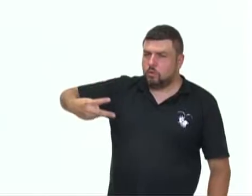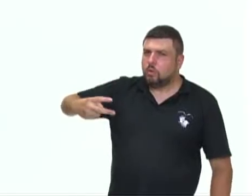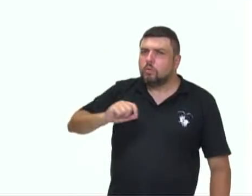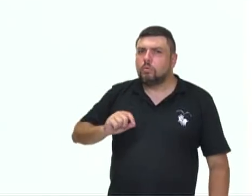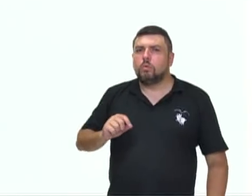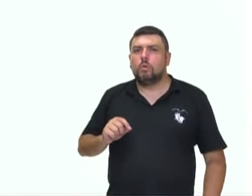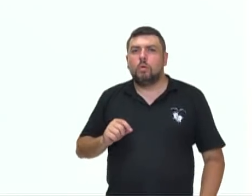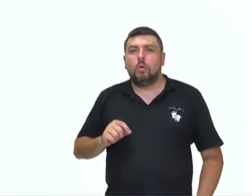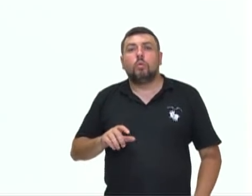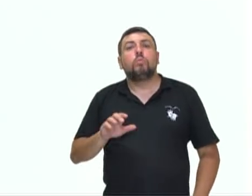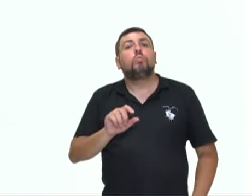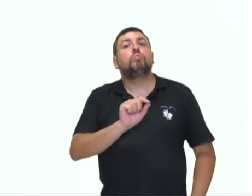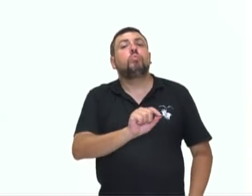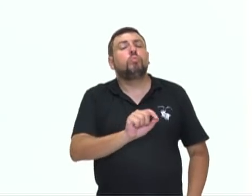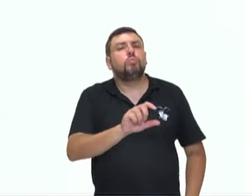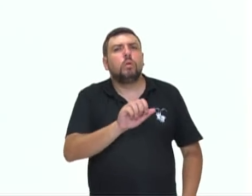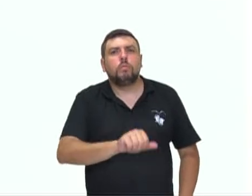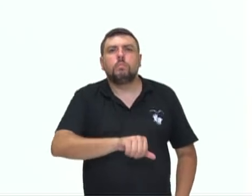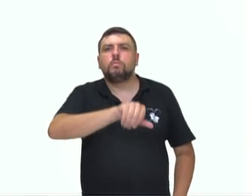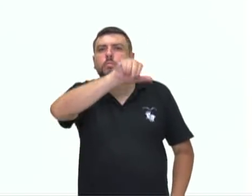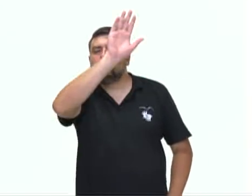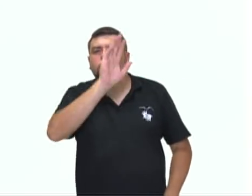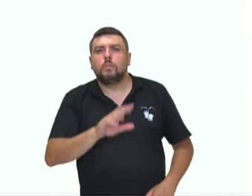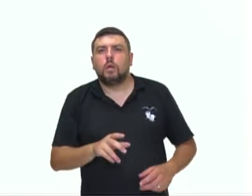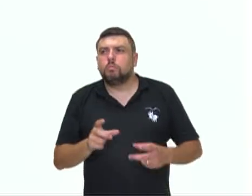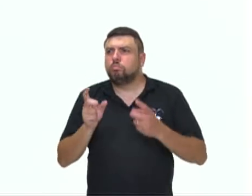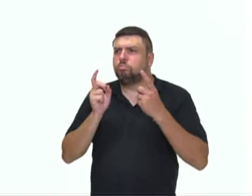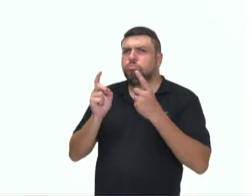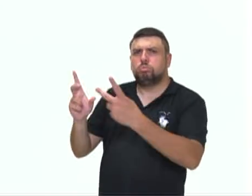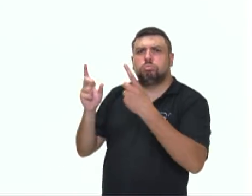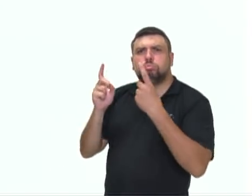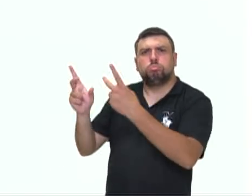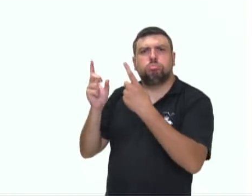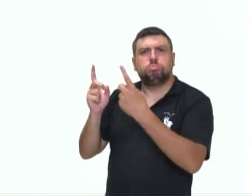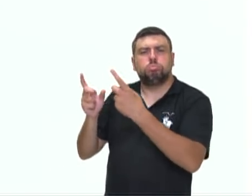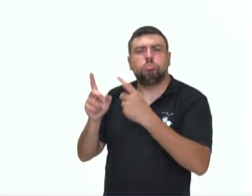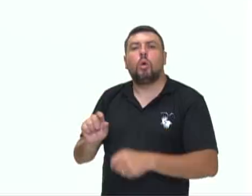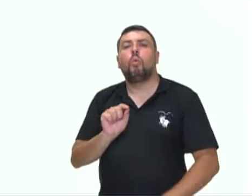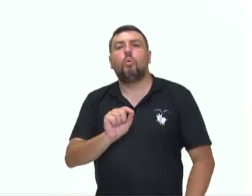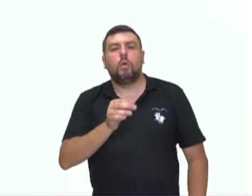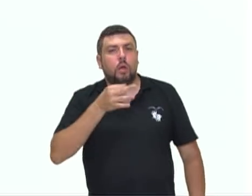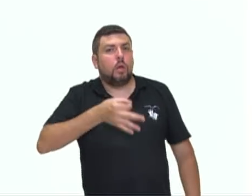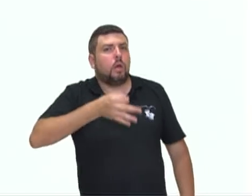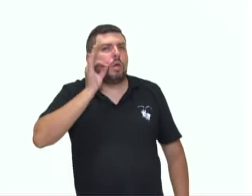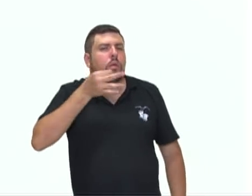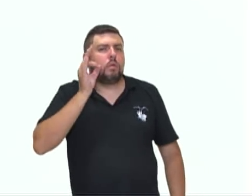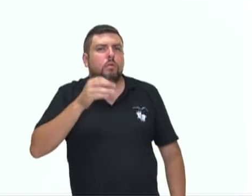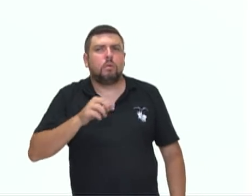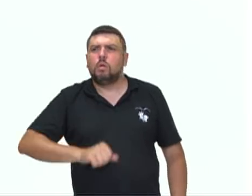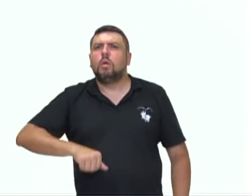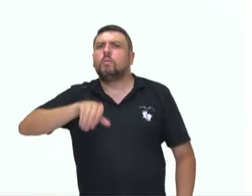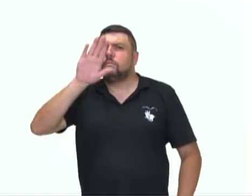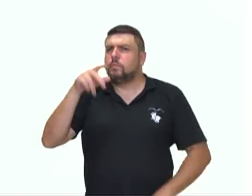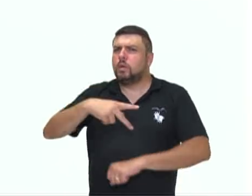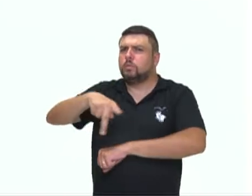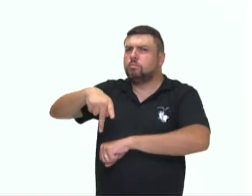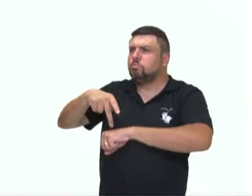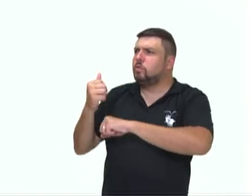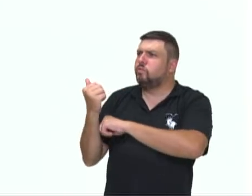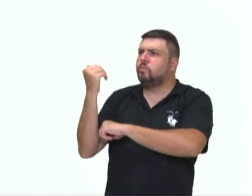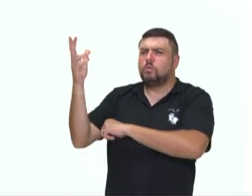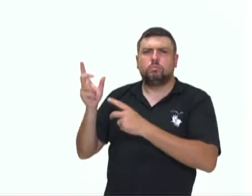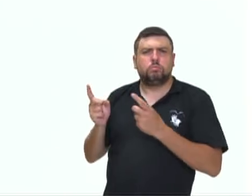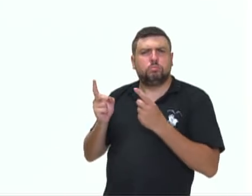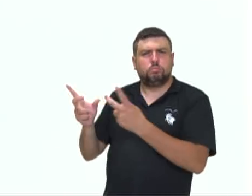o café já se destacava como o grande produto de exportação do Brasil. O grande produto era o café. Já no início